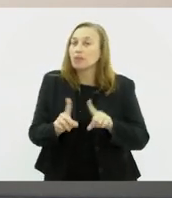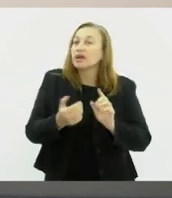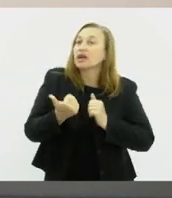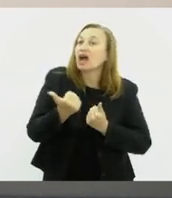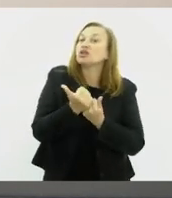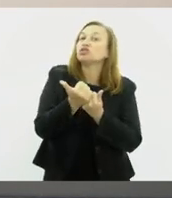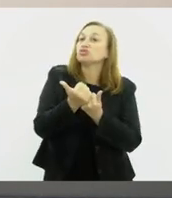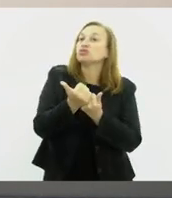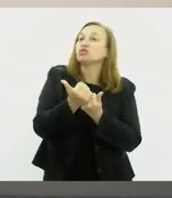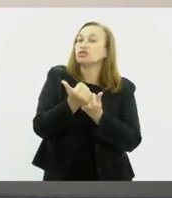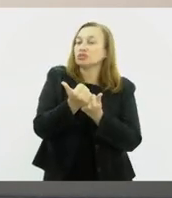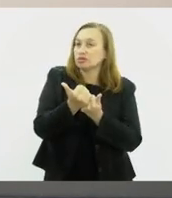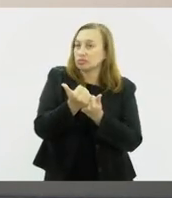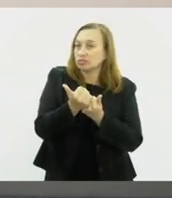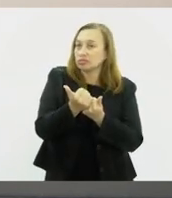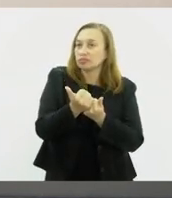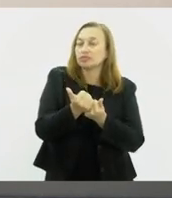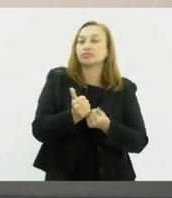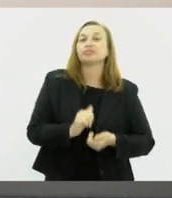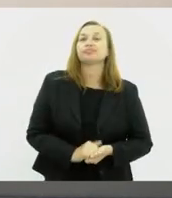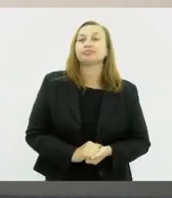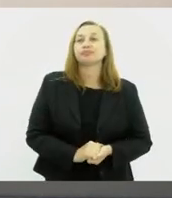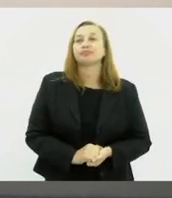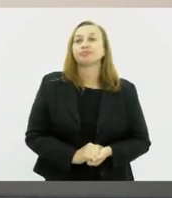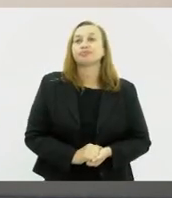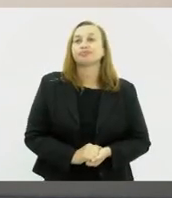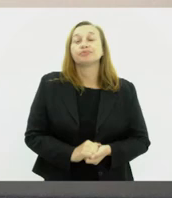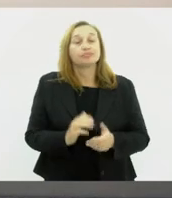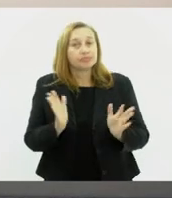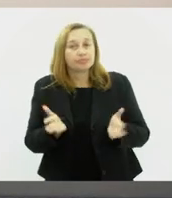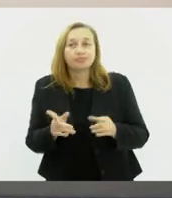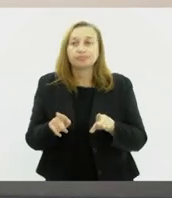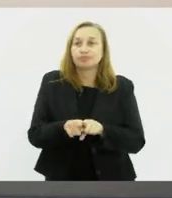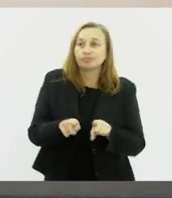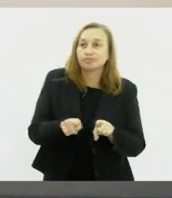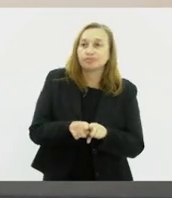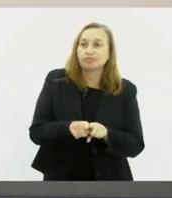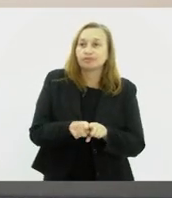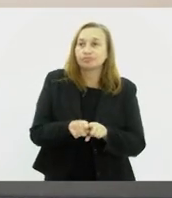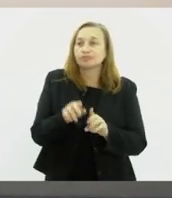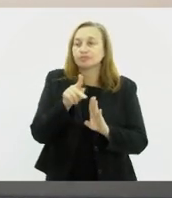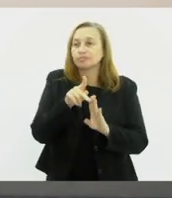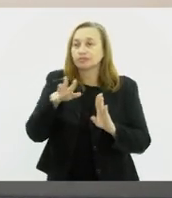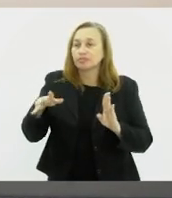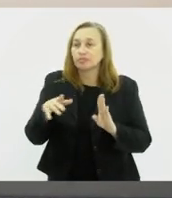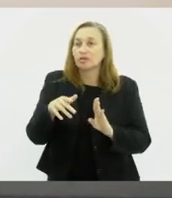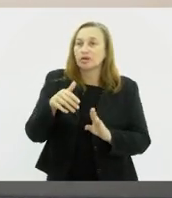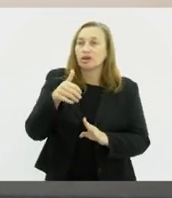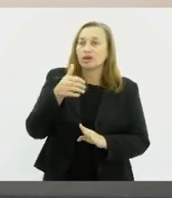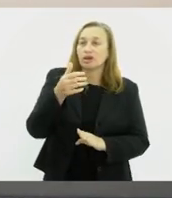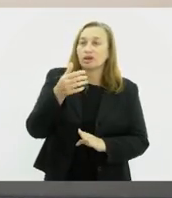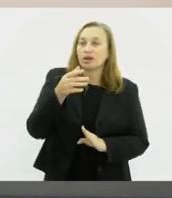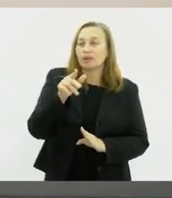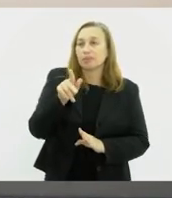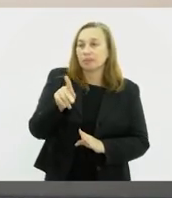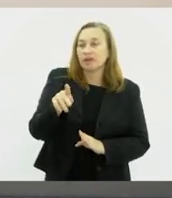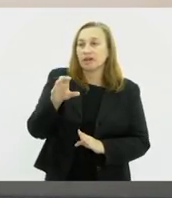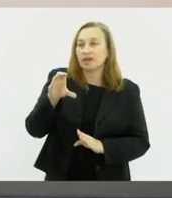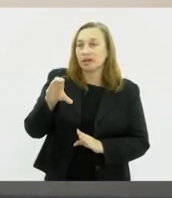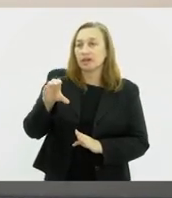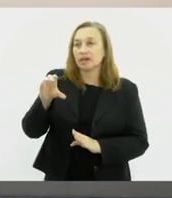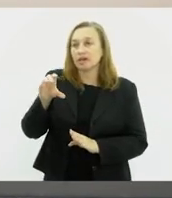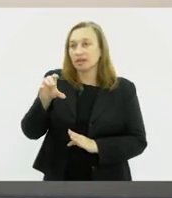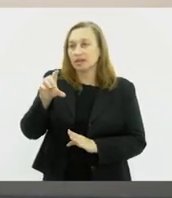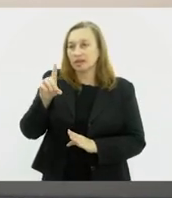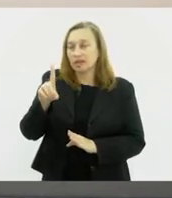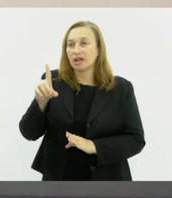potencialmente mitigar esse tipo de ocorrência né hoje também estamos protocolo da dpf me35 então qualquer operação que a gente venha